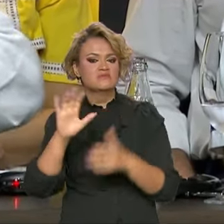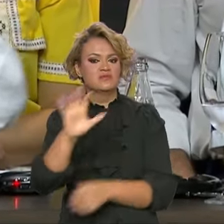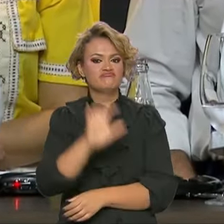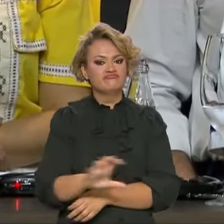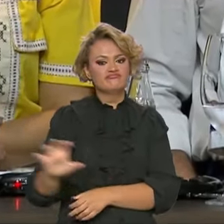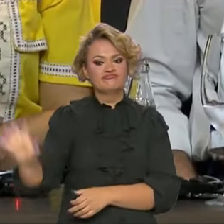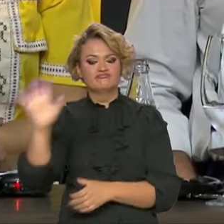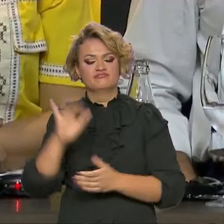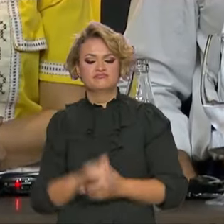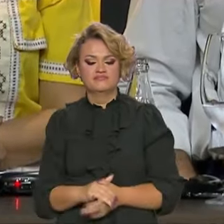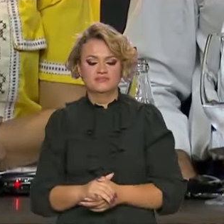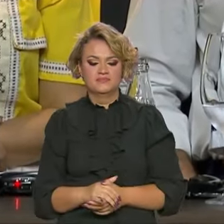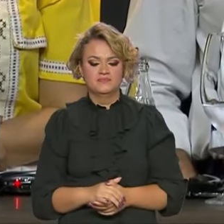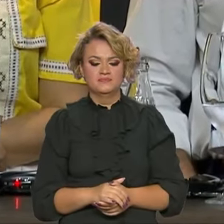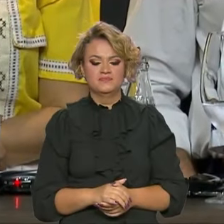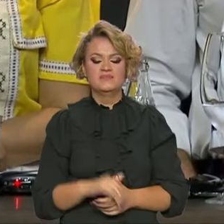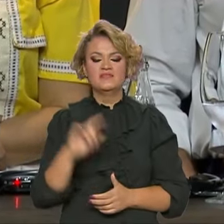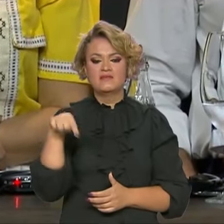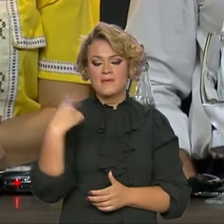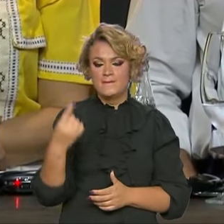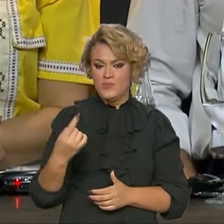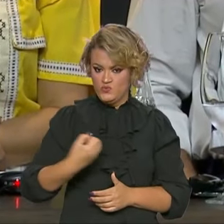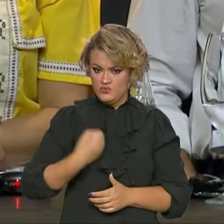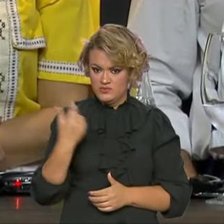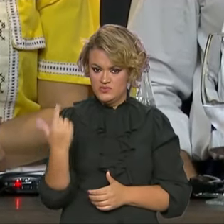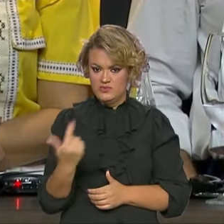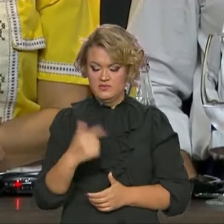regional. Na plenária 2,